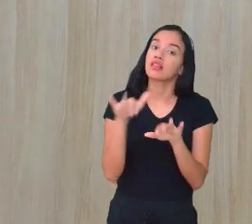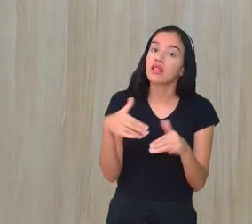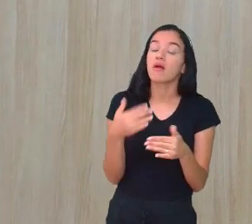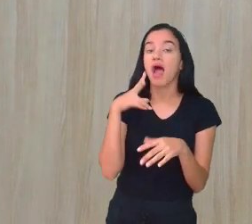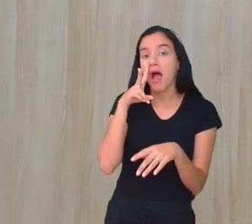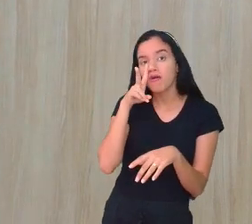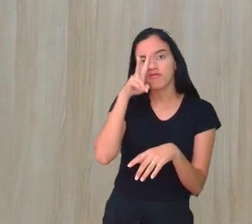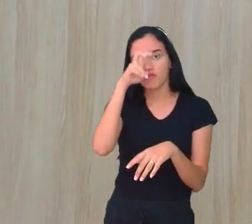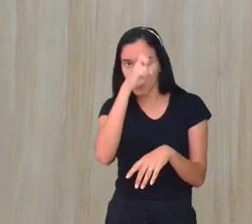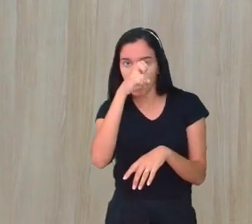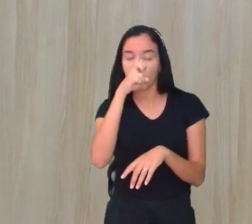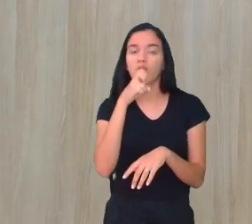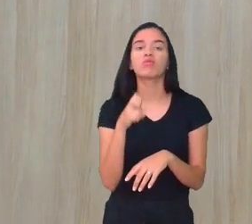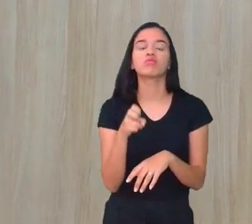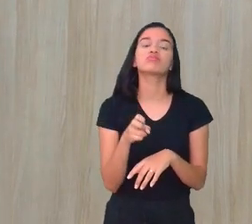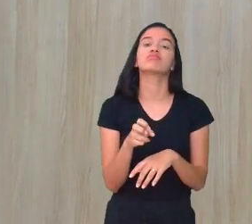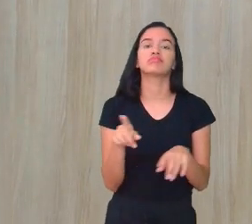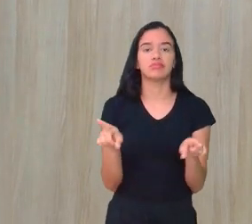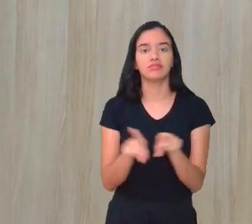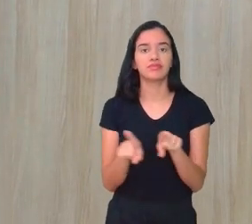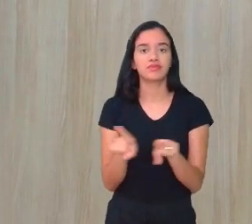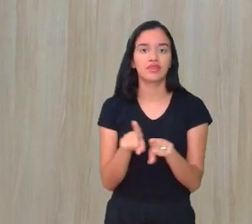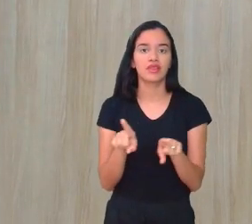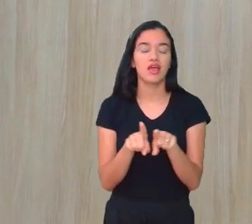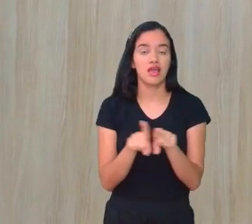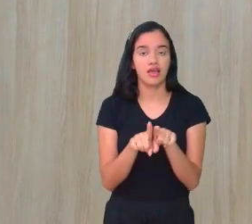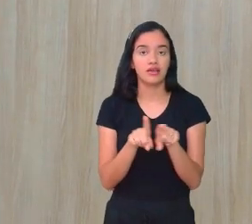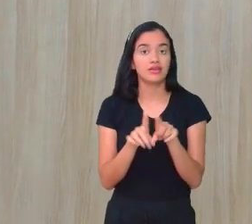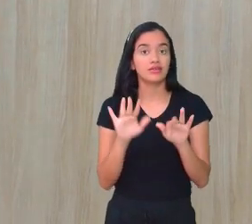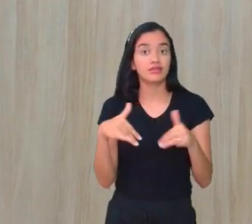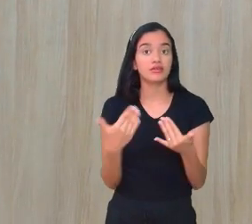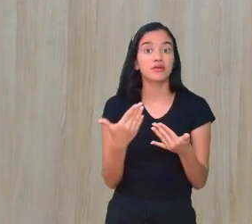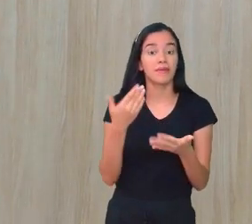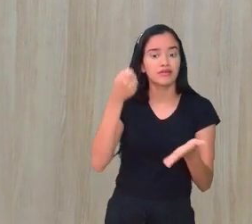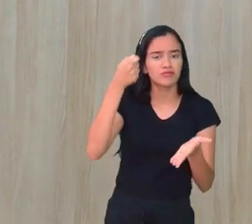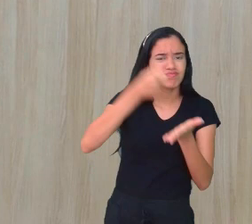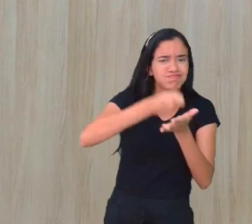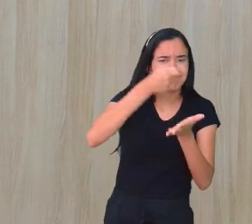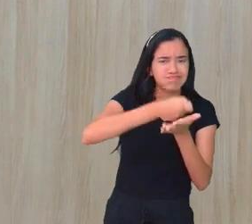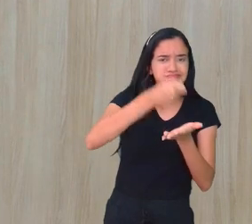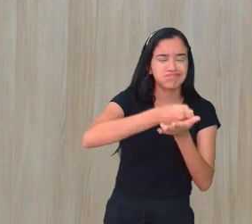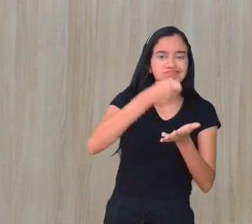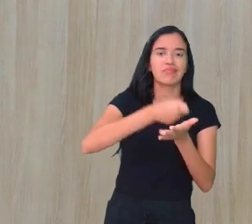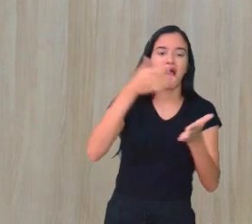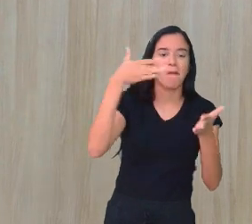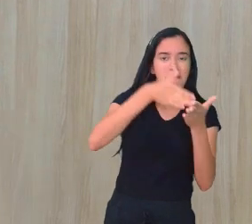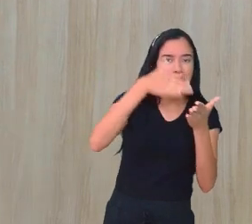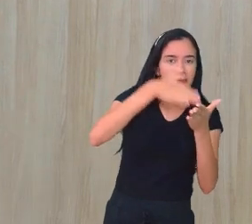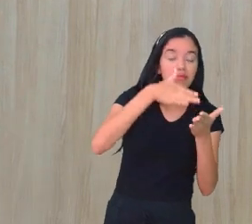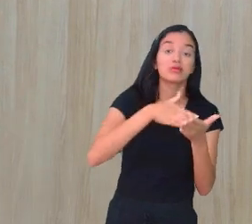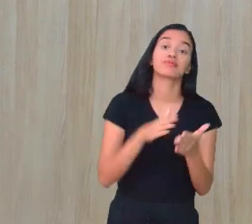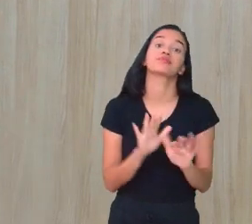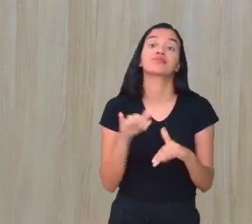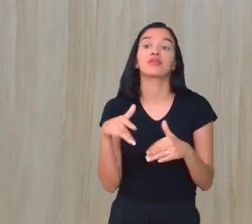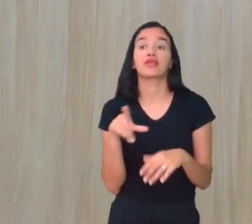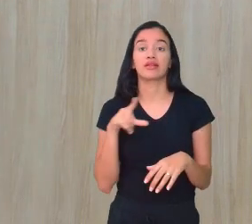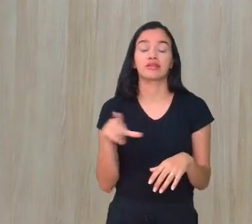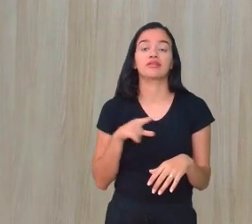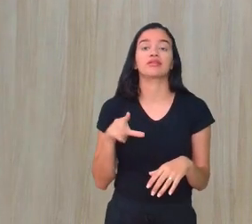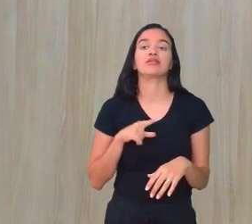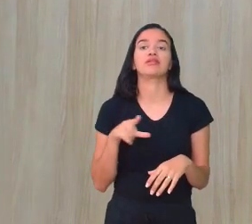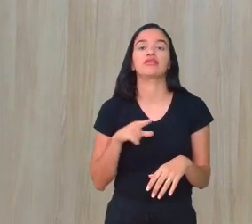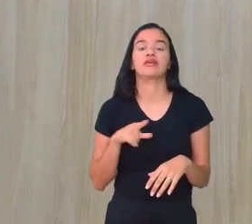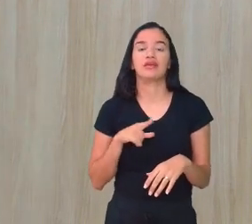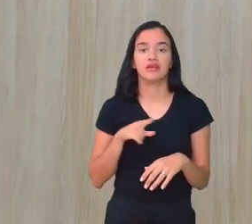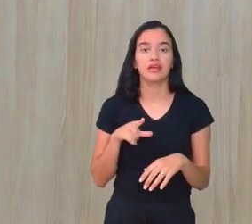de tensionar, de fazer uma tensão contra uma resistência, né? Então aí ocorre por